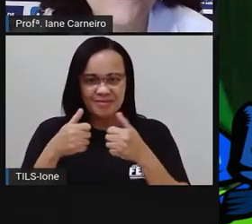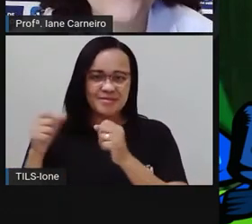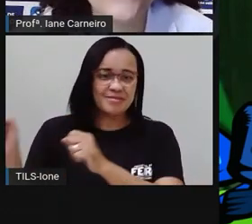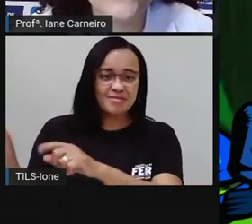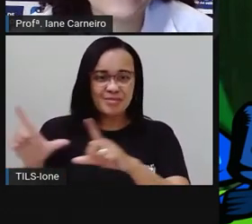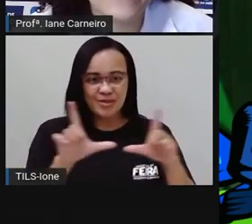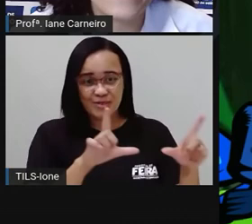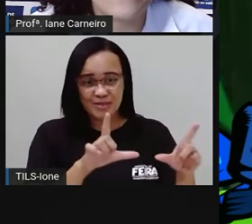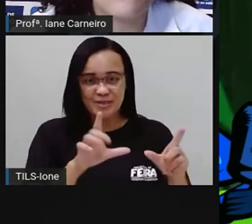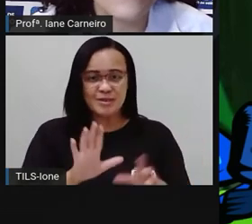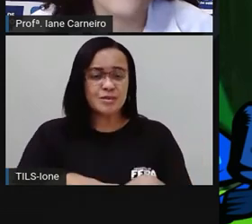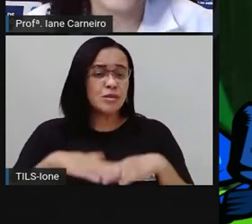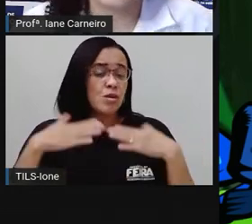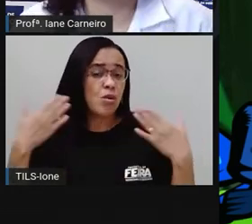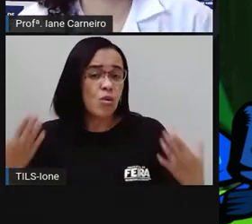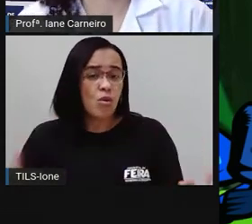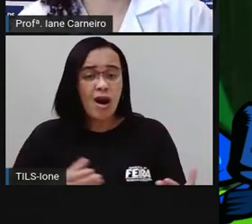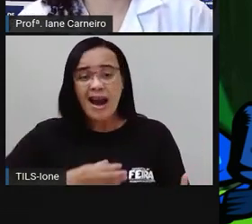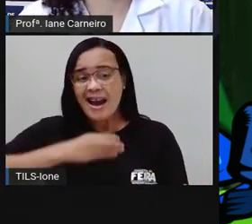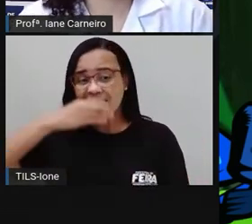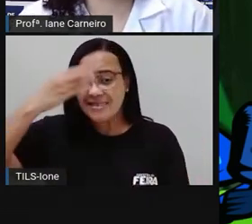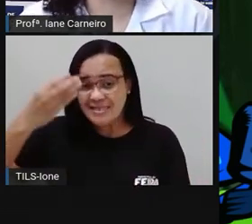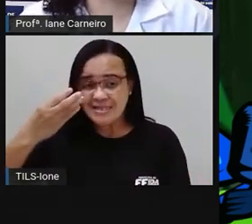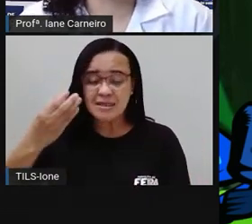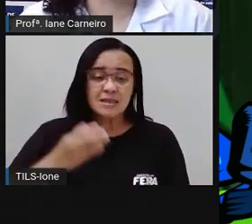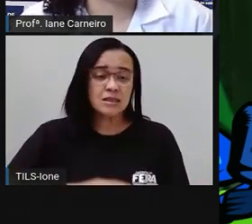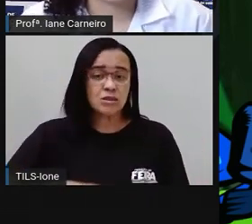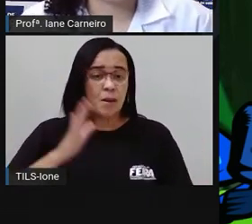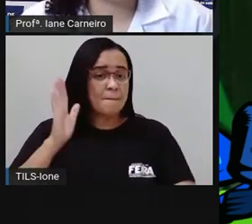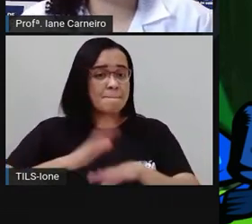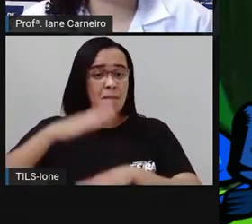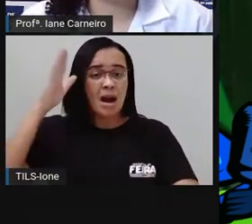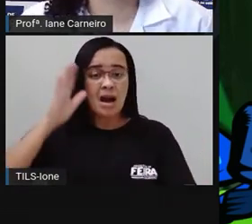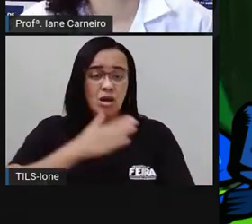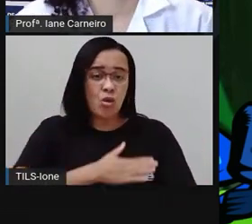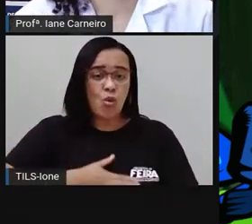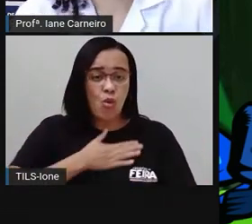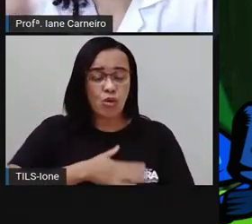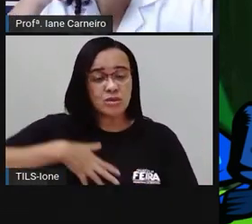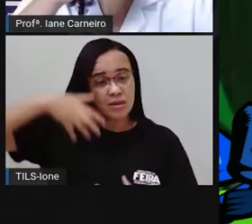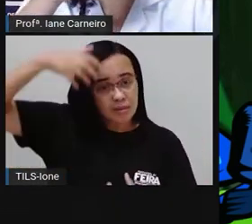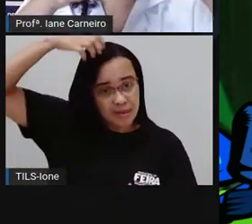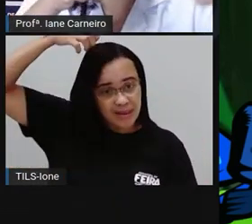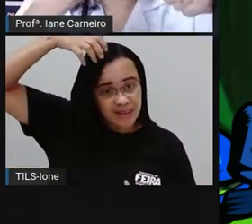Qual fruta é a preferida do macaco? É a